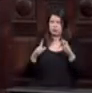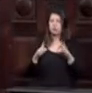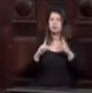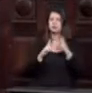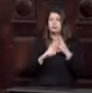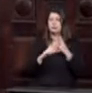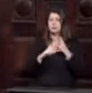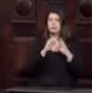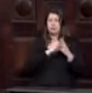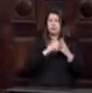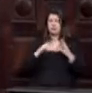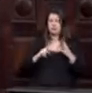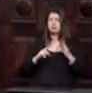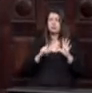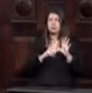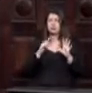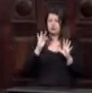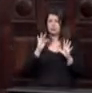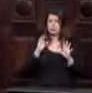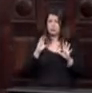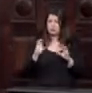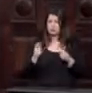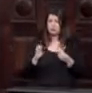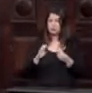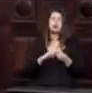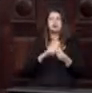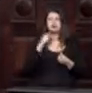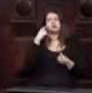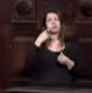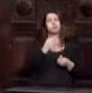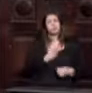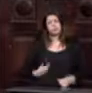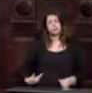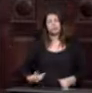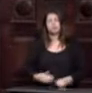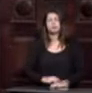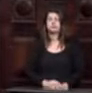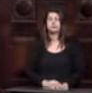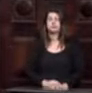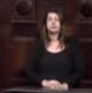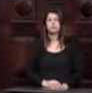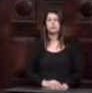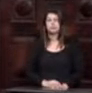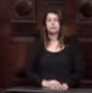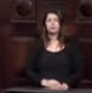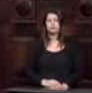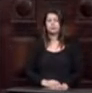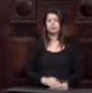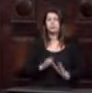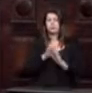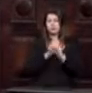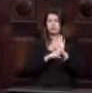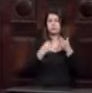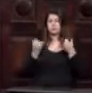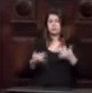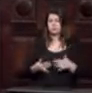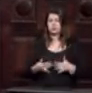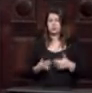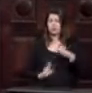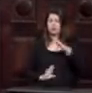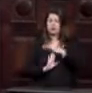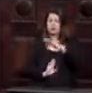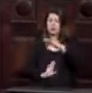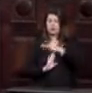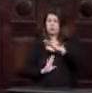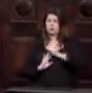o Tribunal de Contas, o Ministério Público e a Defensoria Pública. Parágrafo 1º. O limite máximo